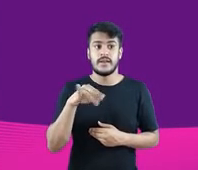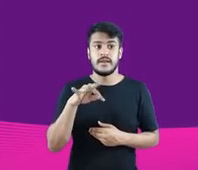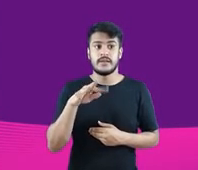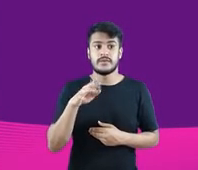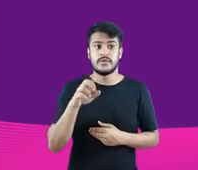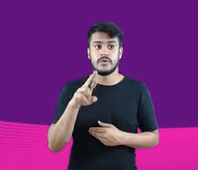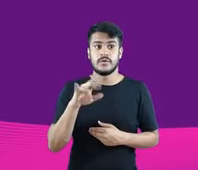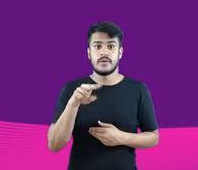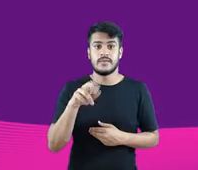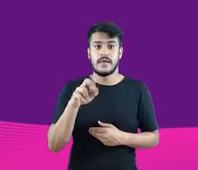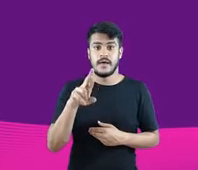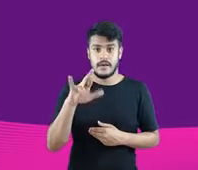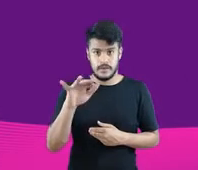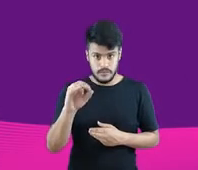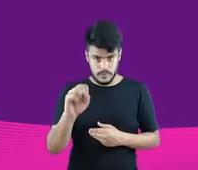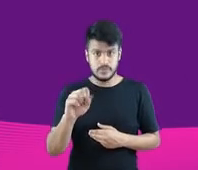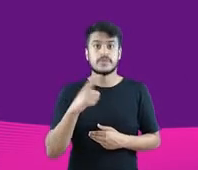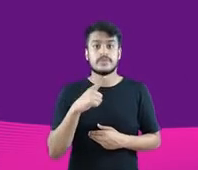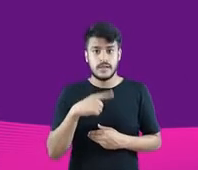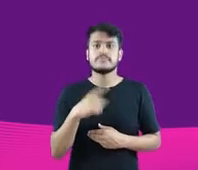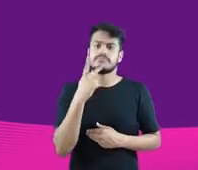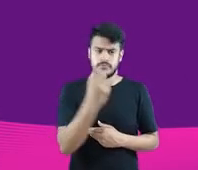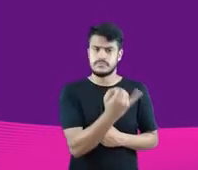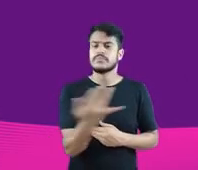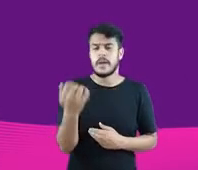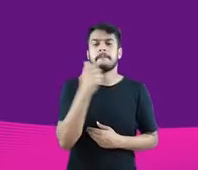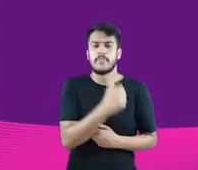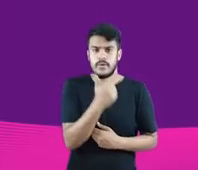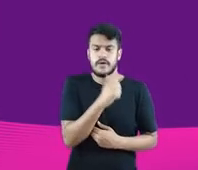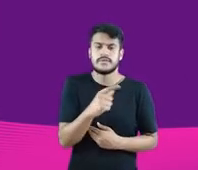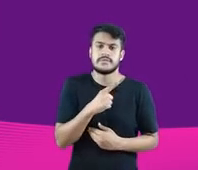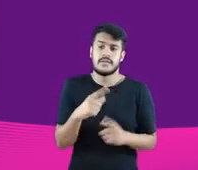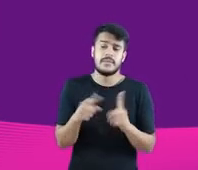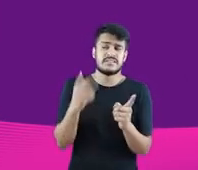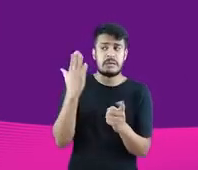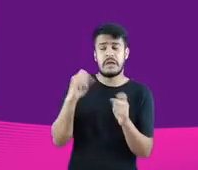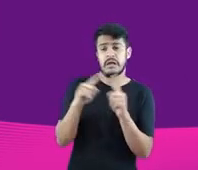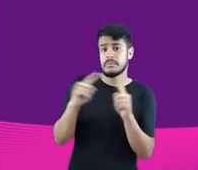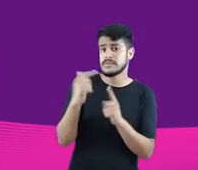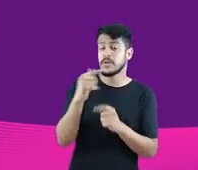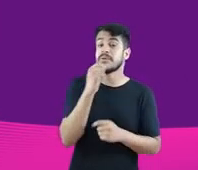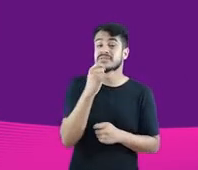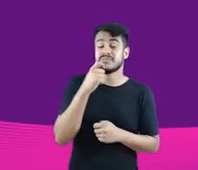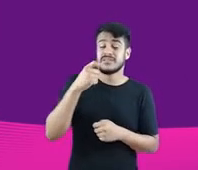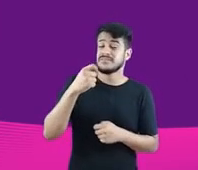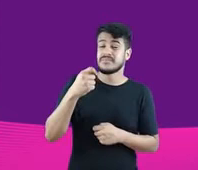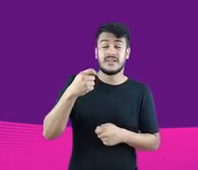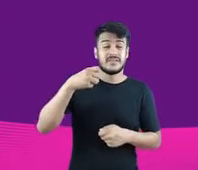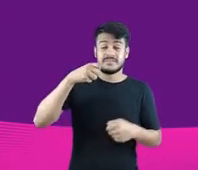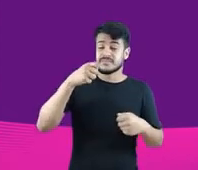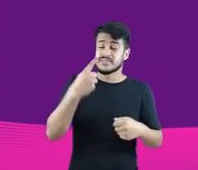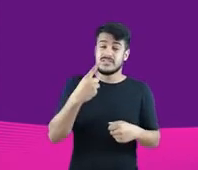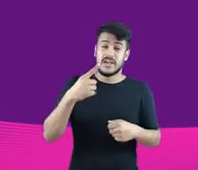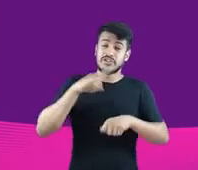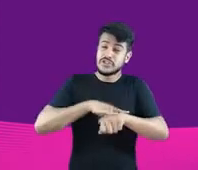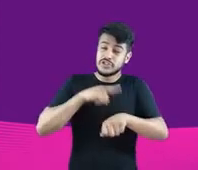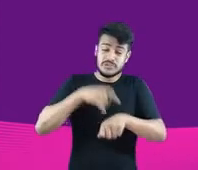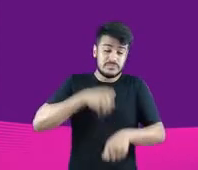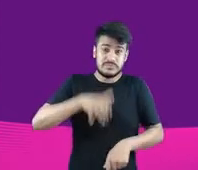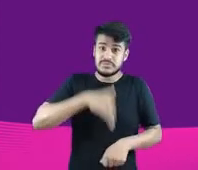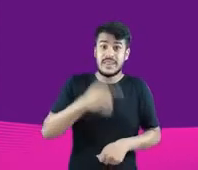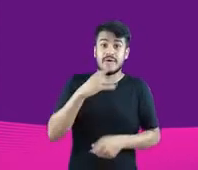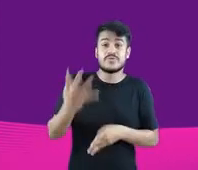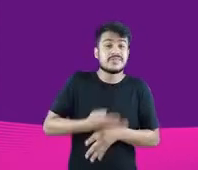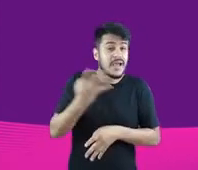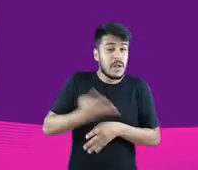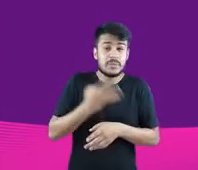queixa, né? Então, frequência urinária aumentada, desúria, incontinência, urgência urinária, é pouco